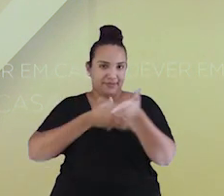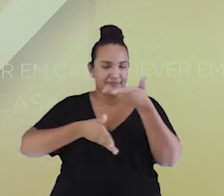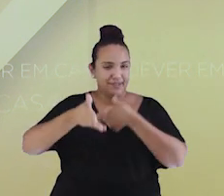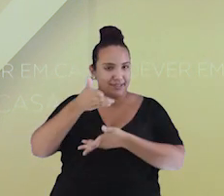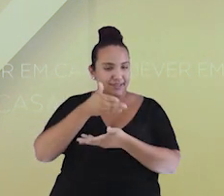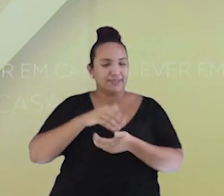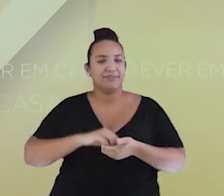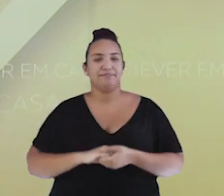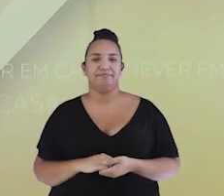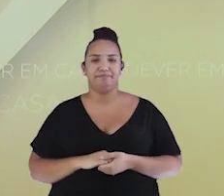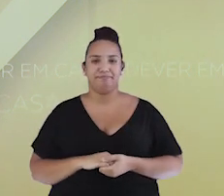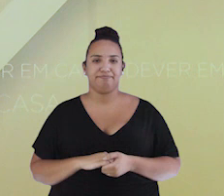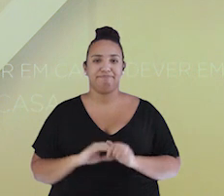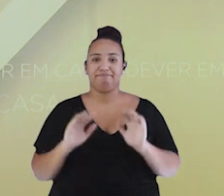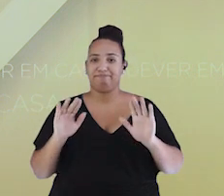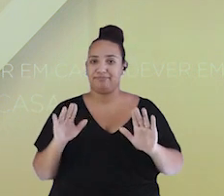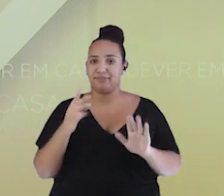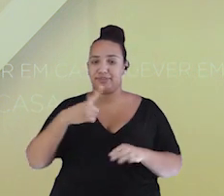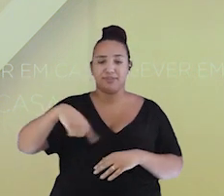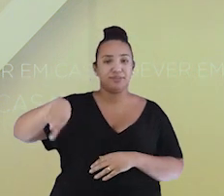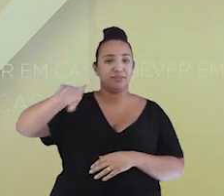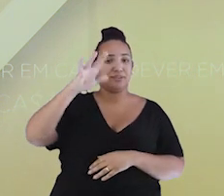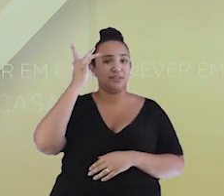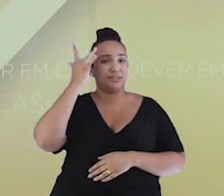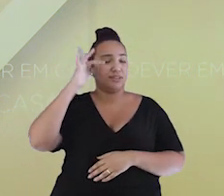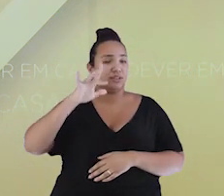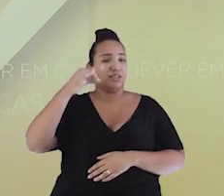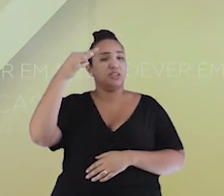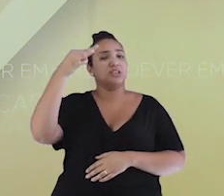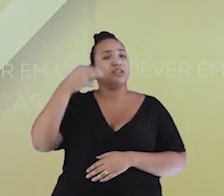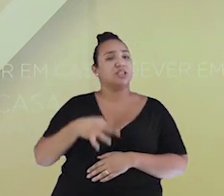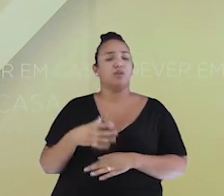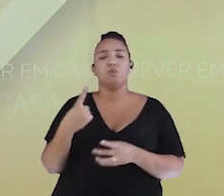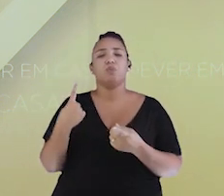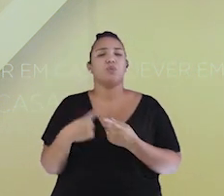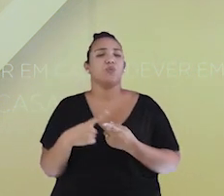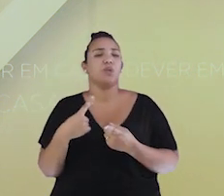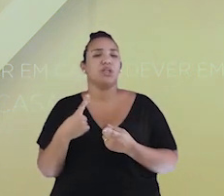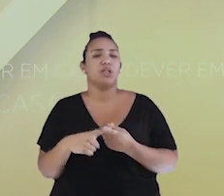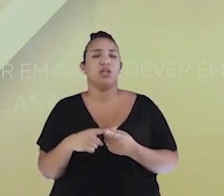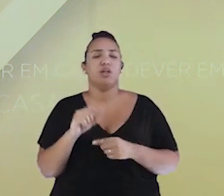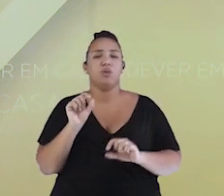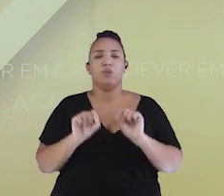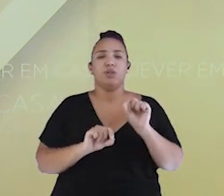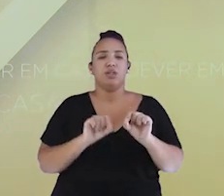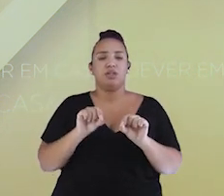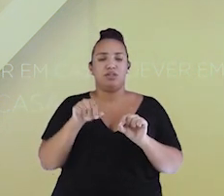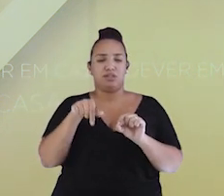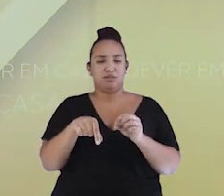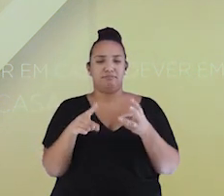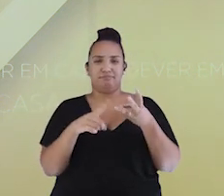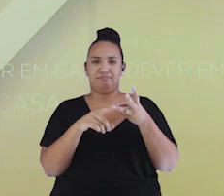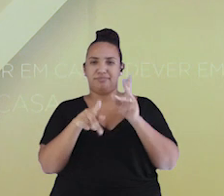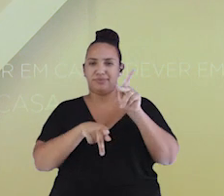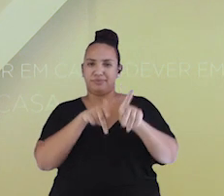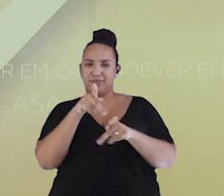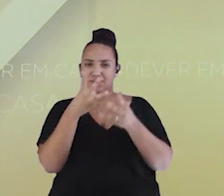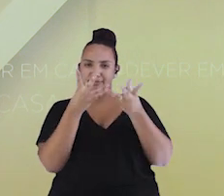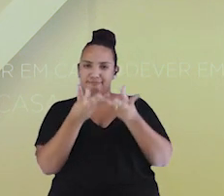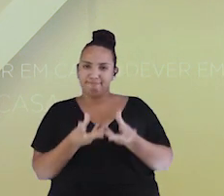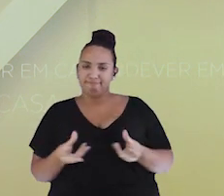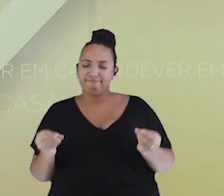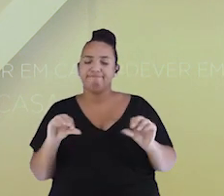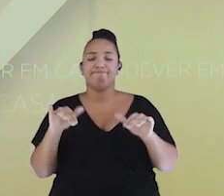alimentação e comércio local. Embora não se saiba exatamente o motivo que levou à decadência